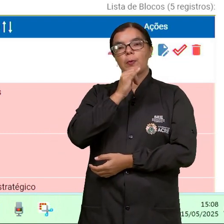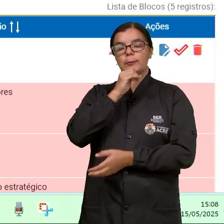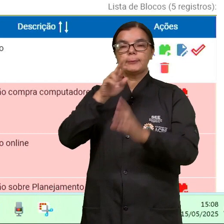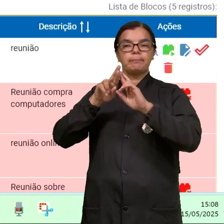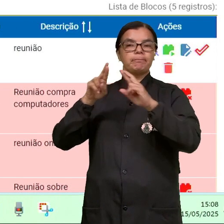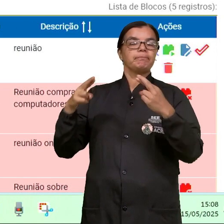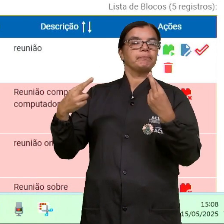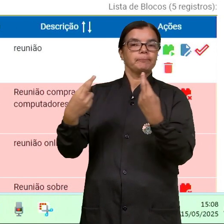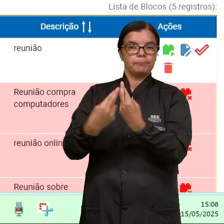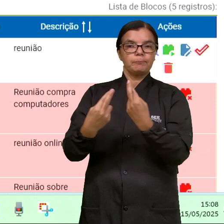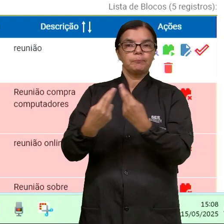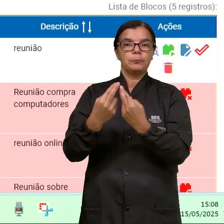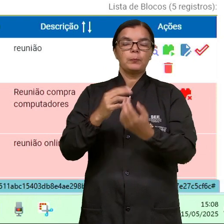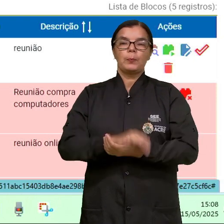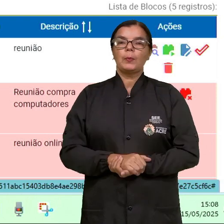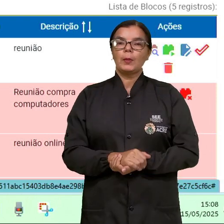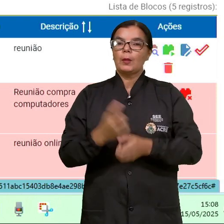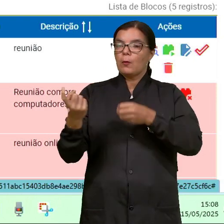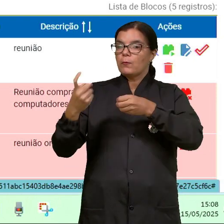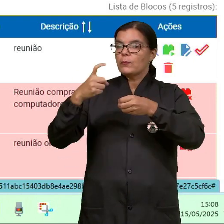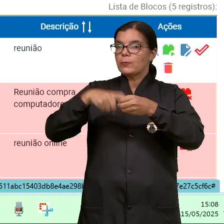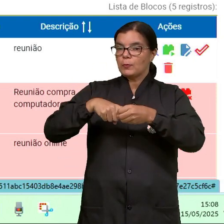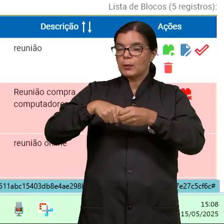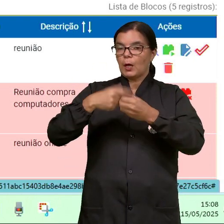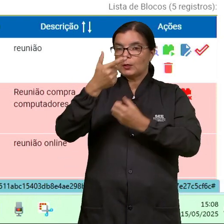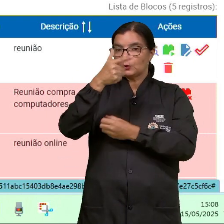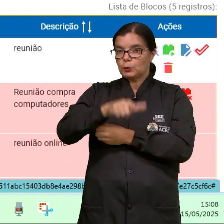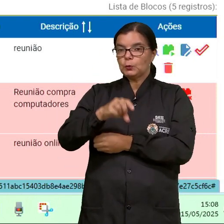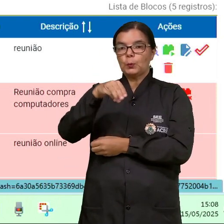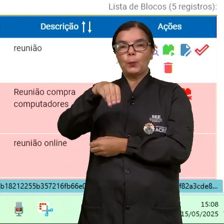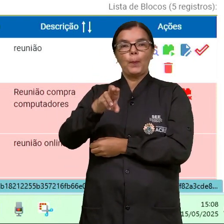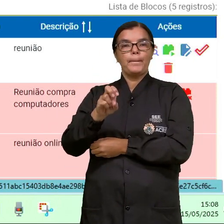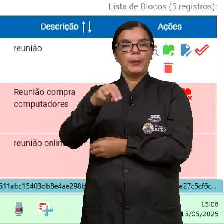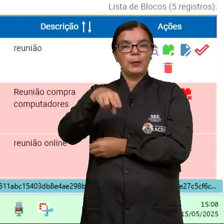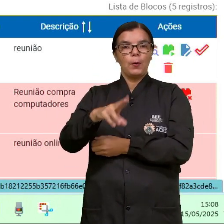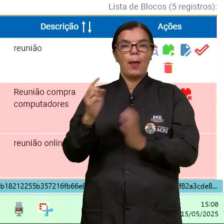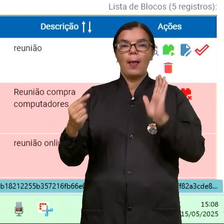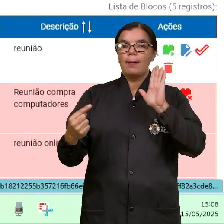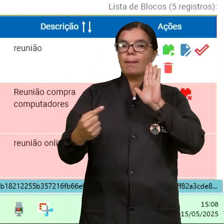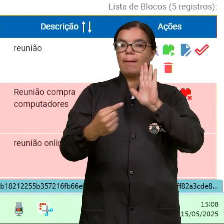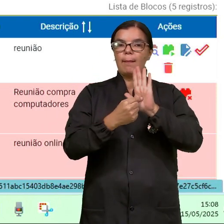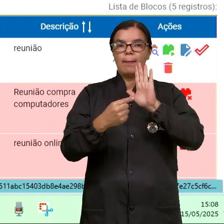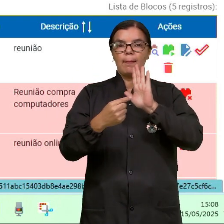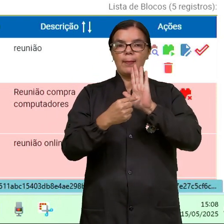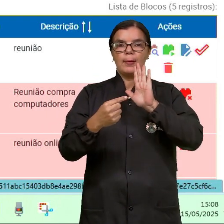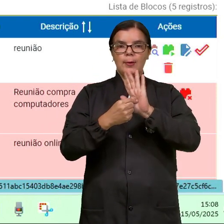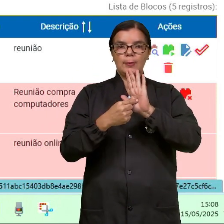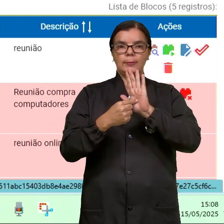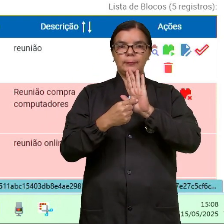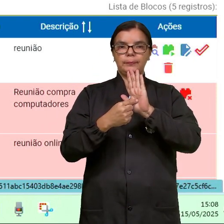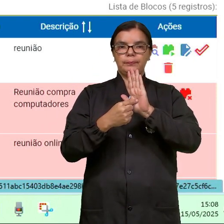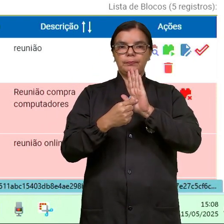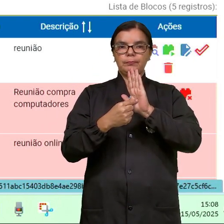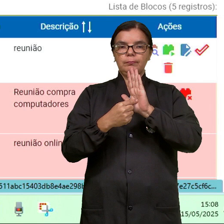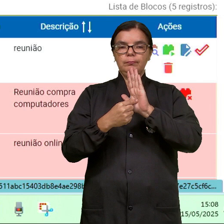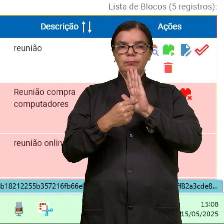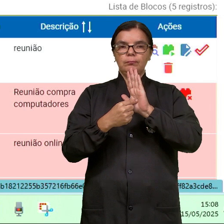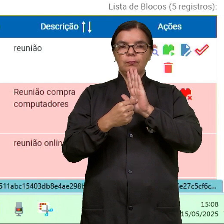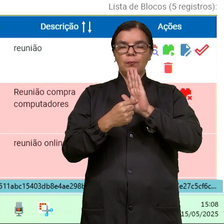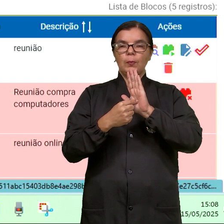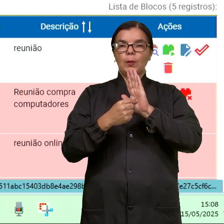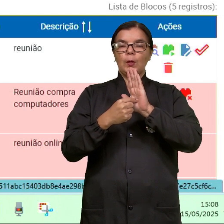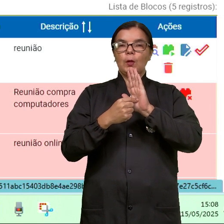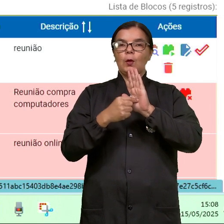reunião. Vou voltar aqui no bloco, no menu, tá? E vou vir aqui no ícone chamado